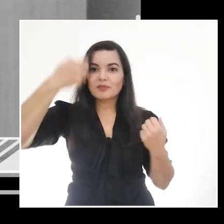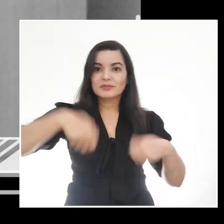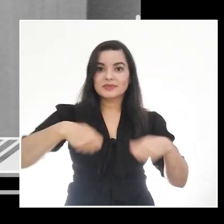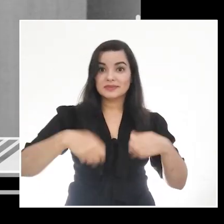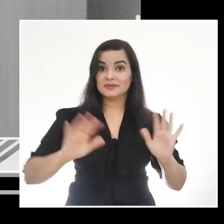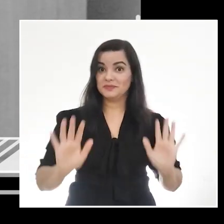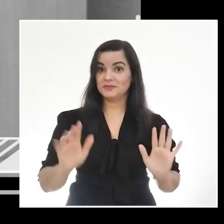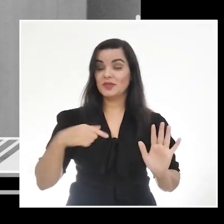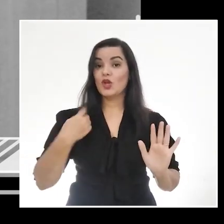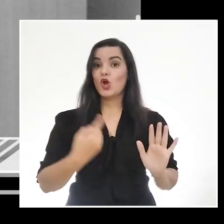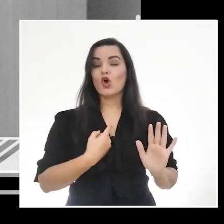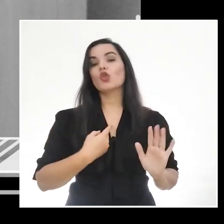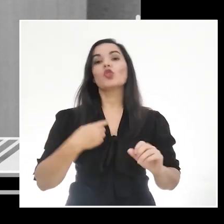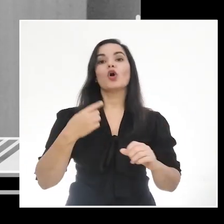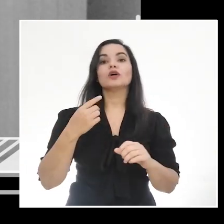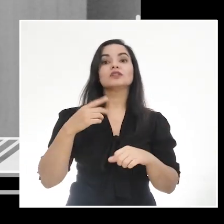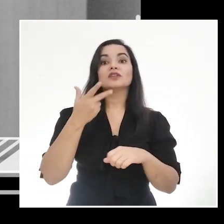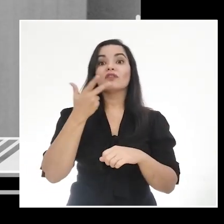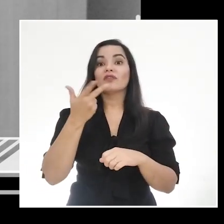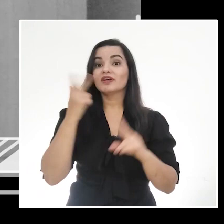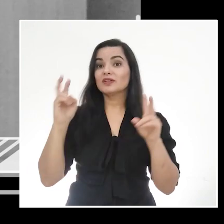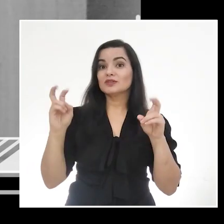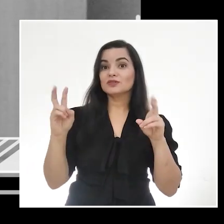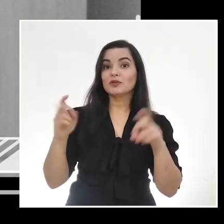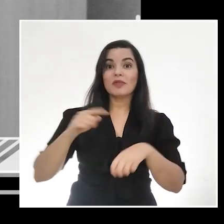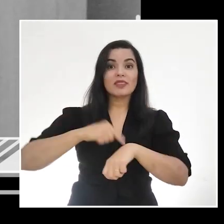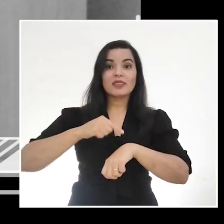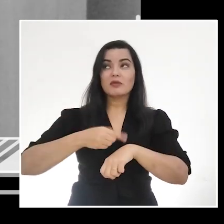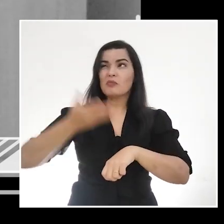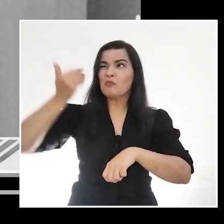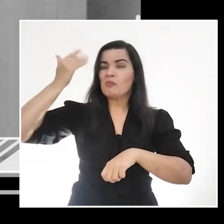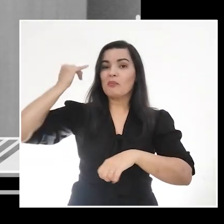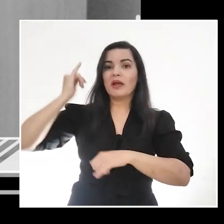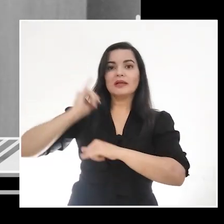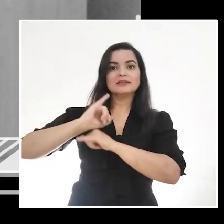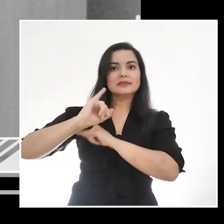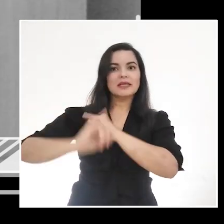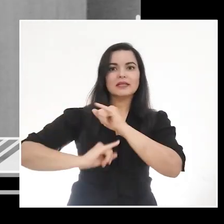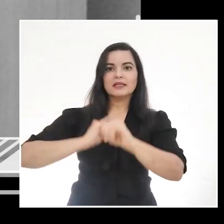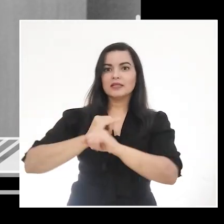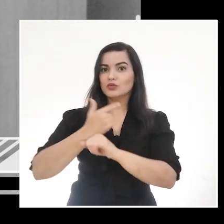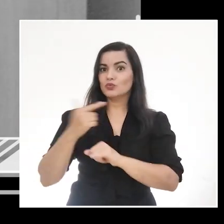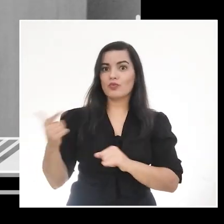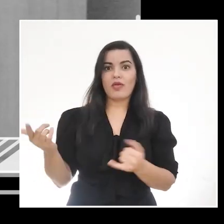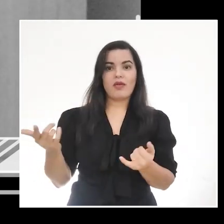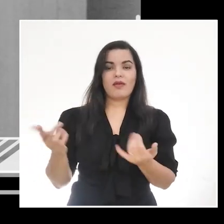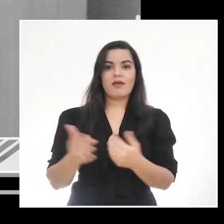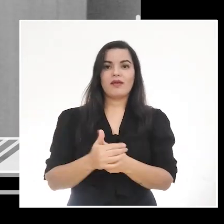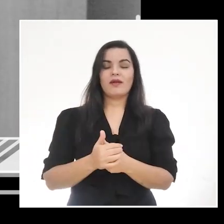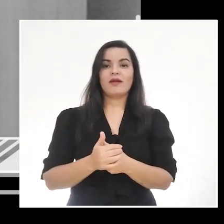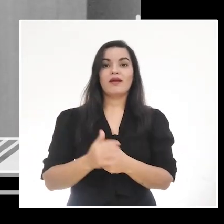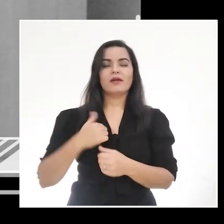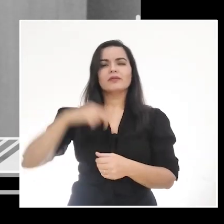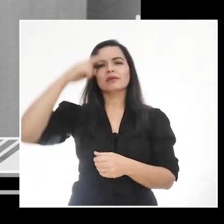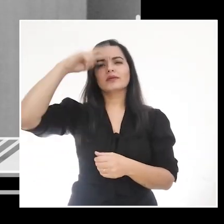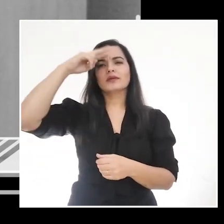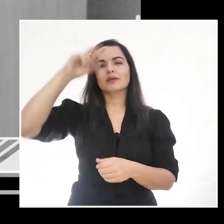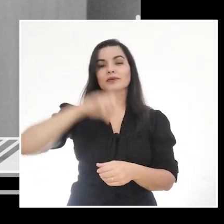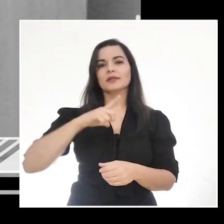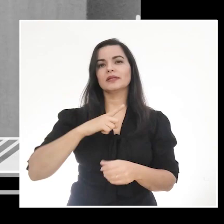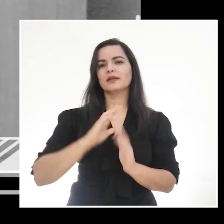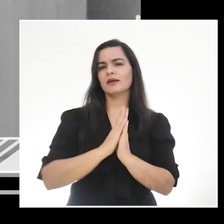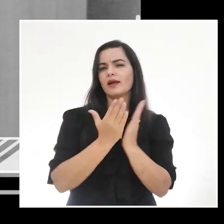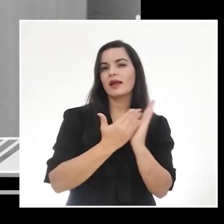anotava os versículos que eu tinha que decorar. Veja, nós estamos falando de uma época sem internet, uma época